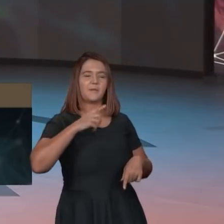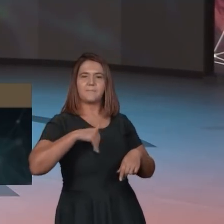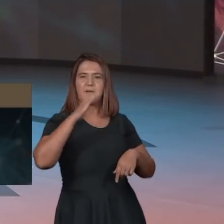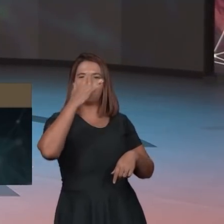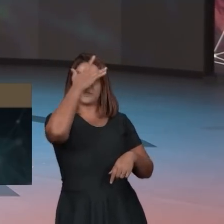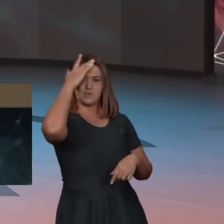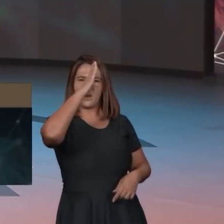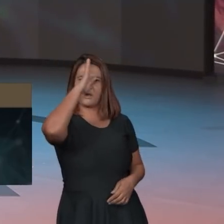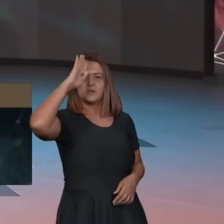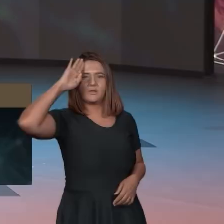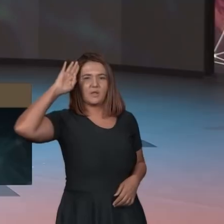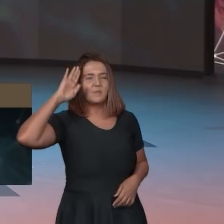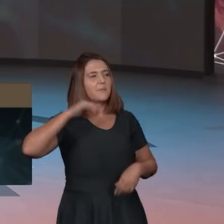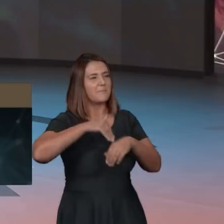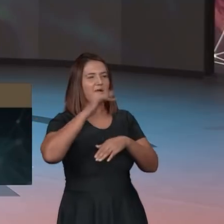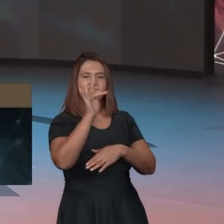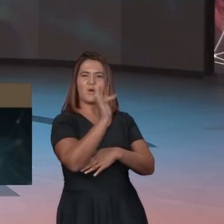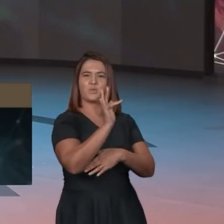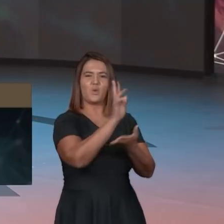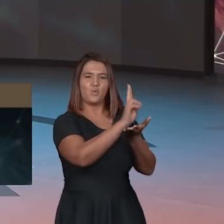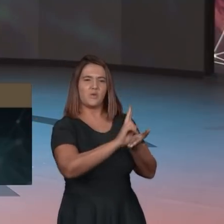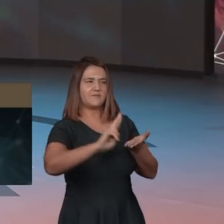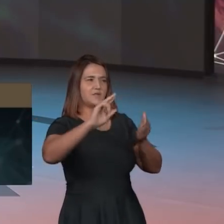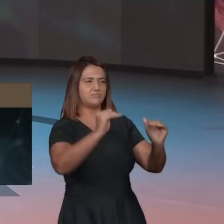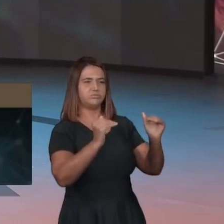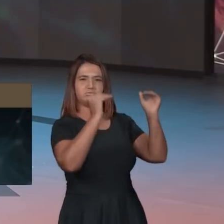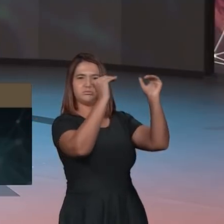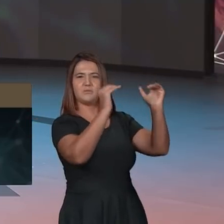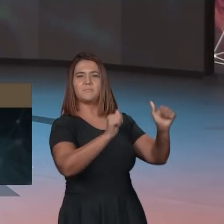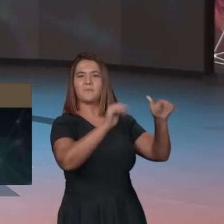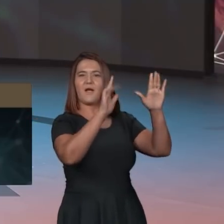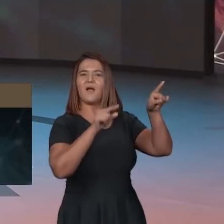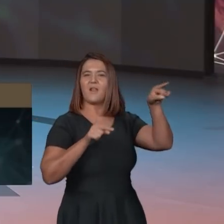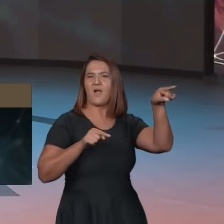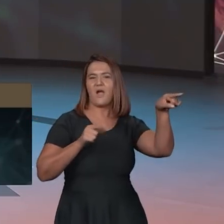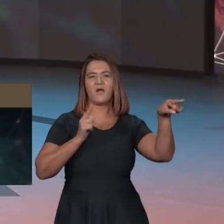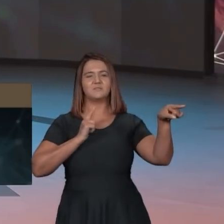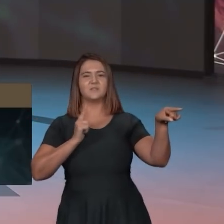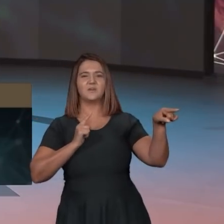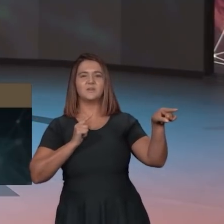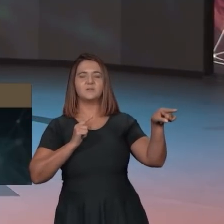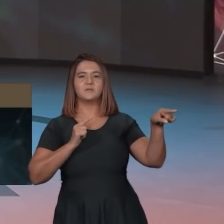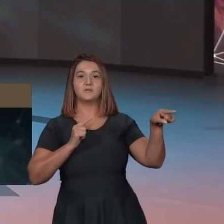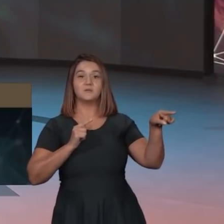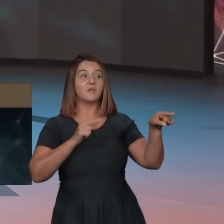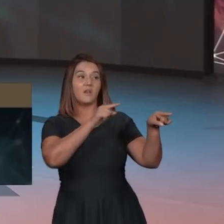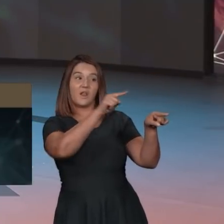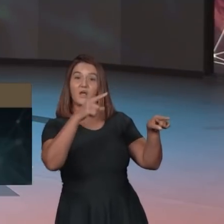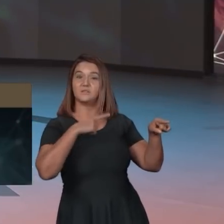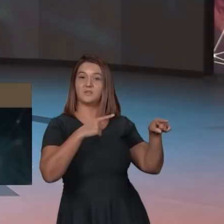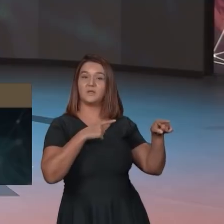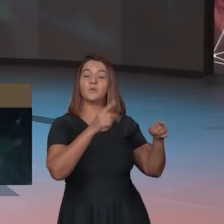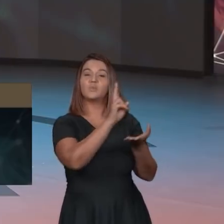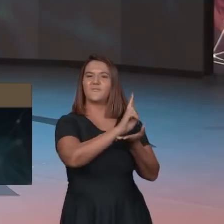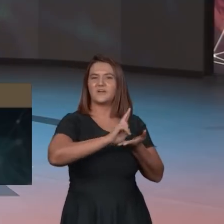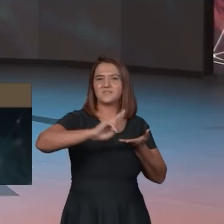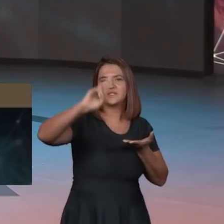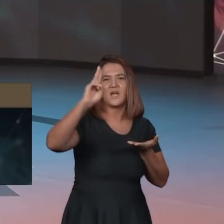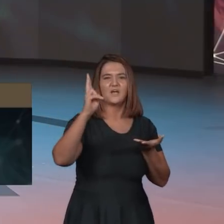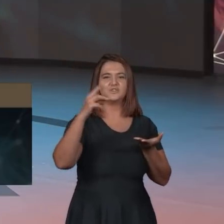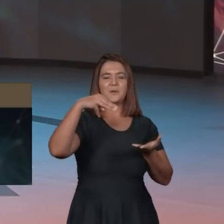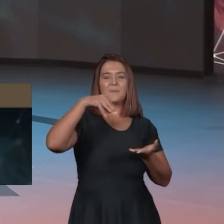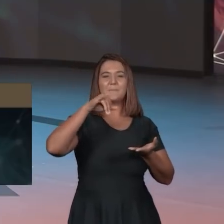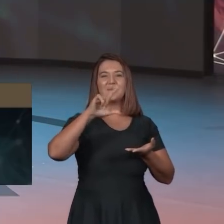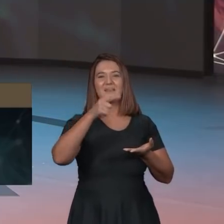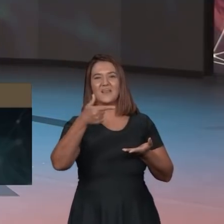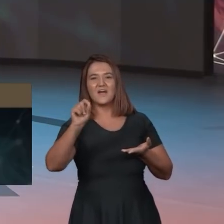melhores universidades, os grandes filósofos estavam na Europa, lá que tem a Universidade Sorbonne, lá que você tem a Universidade de Milão, lá que